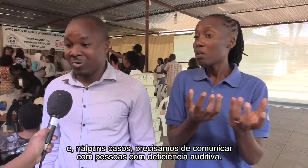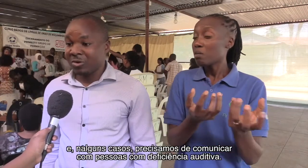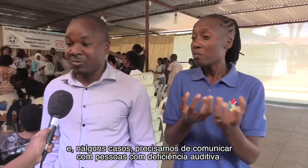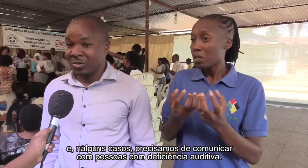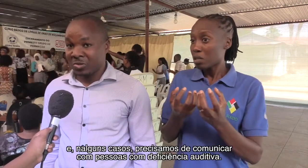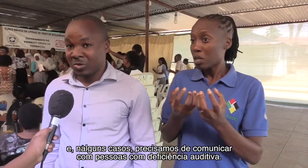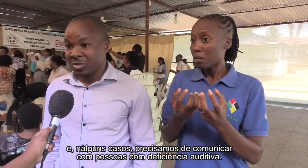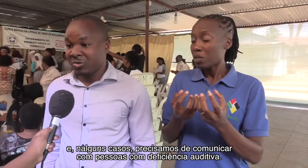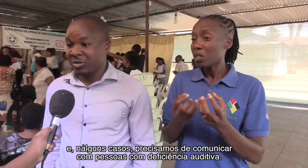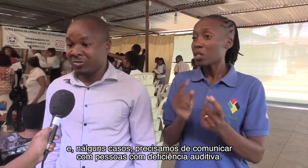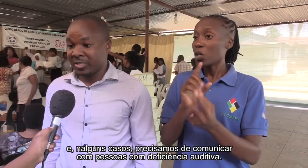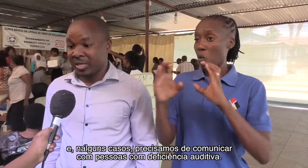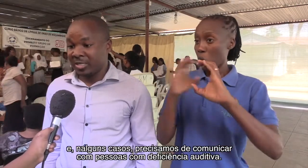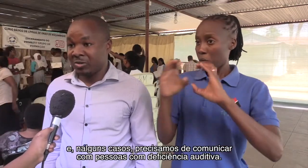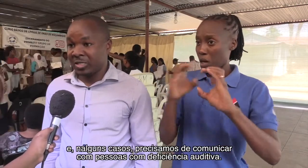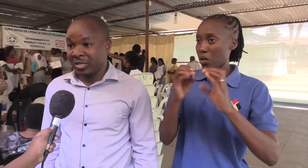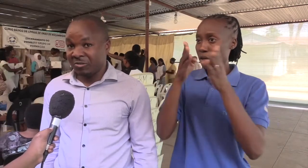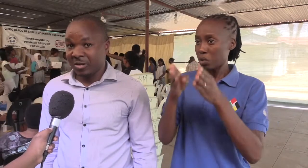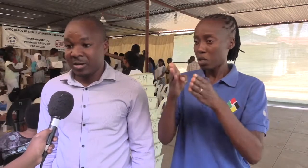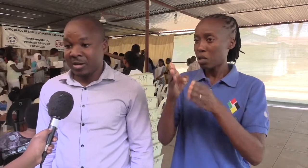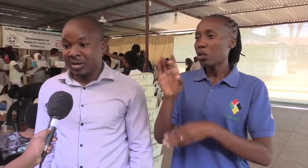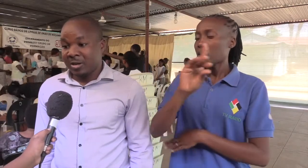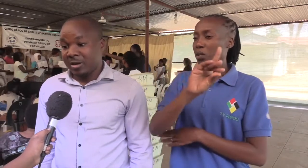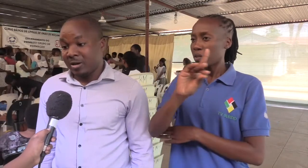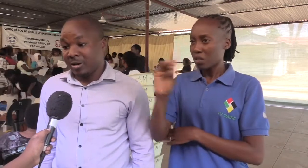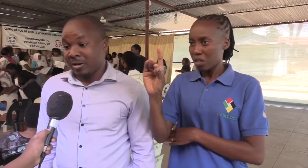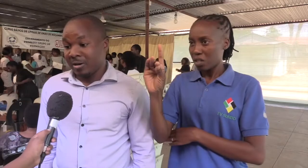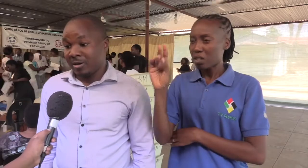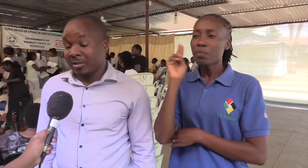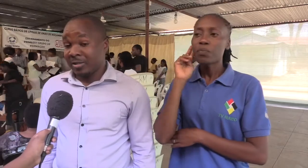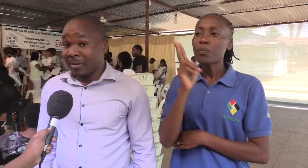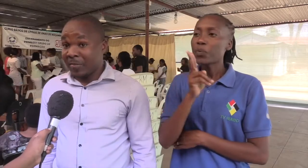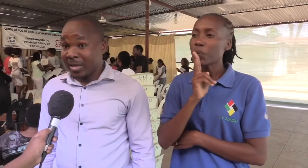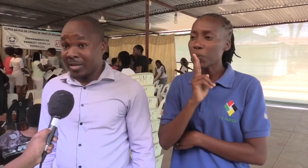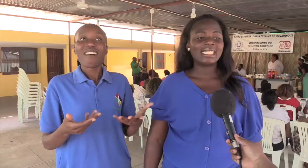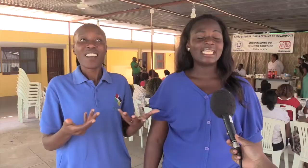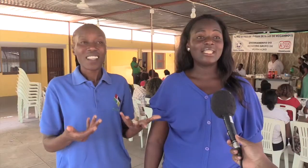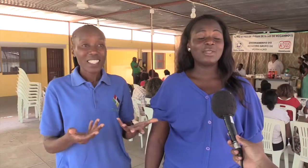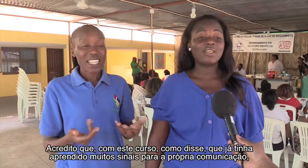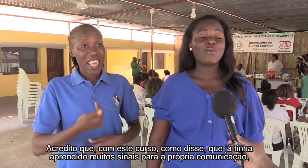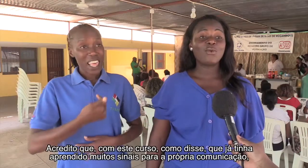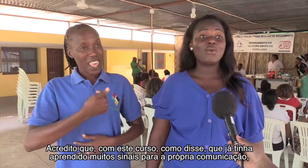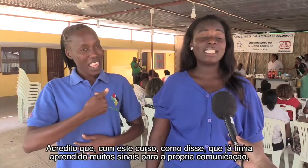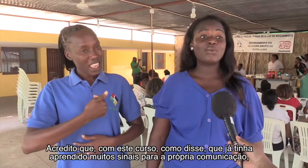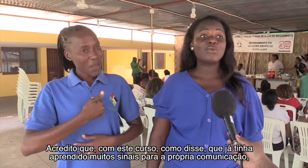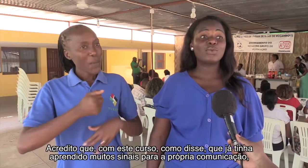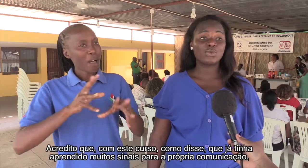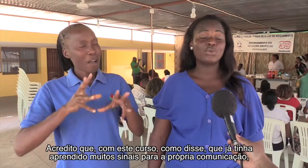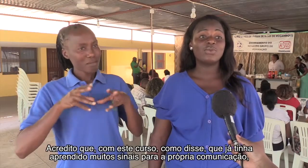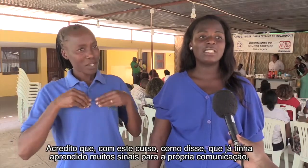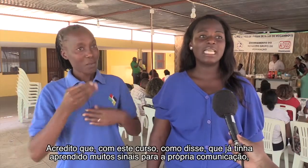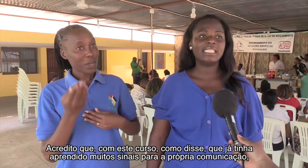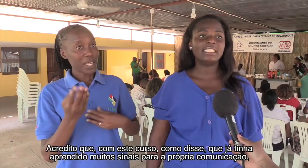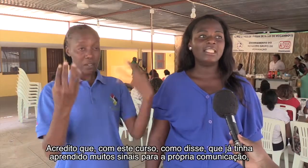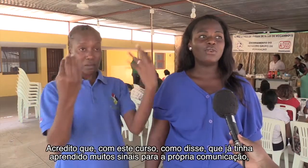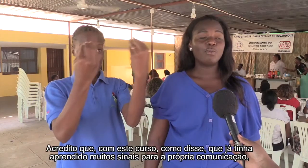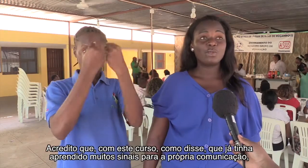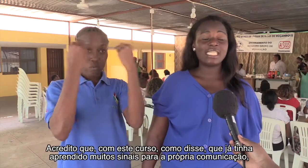comunicar com algumas pessoas com deficiência auditiva. acredito que com este curso,